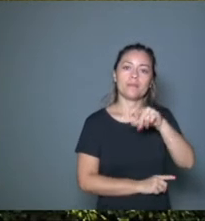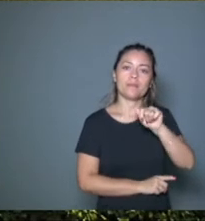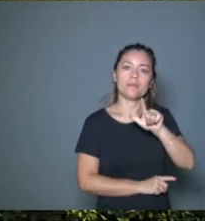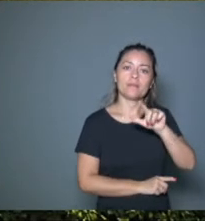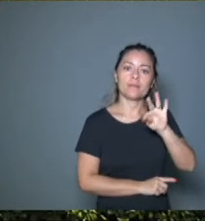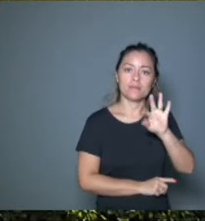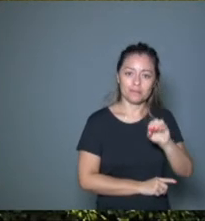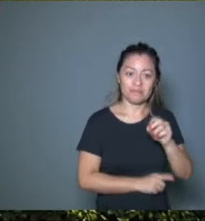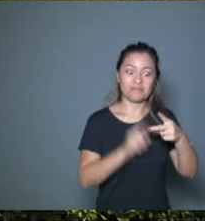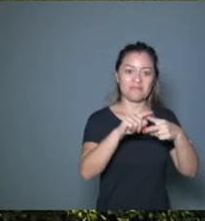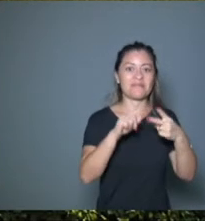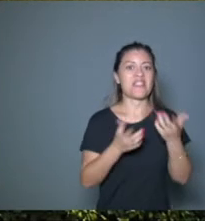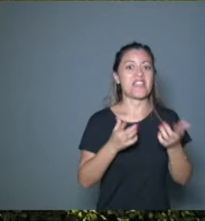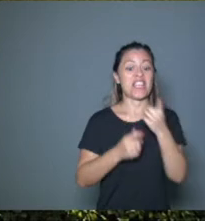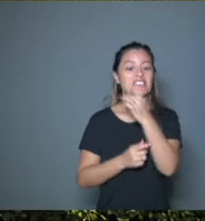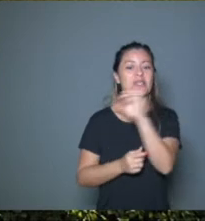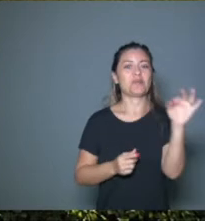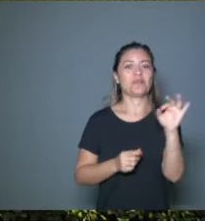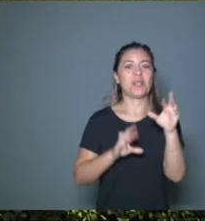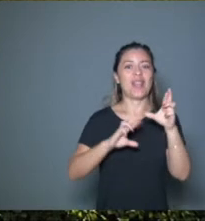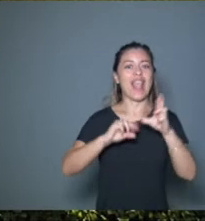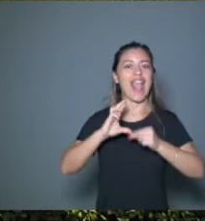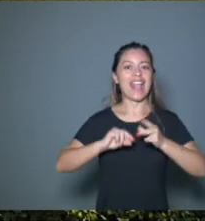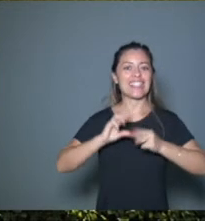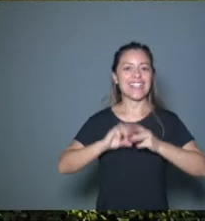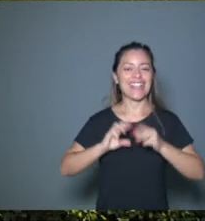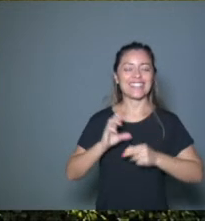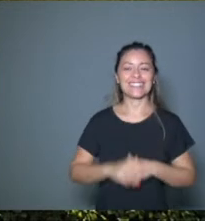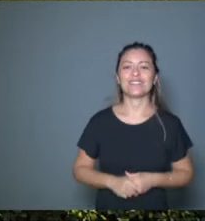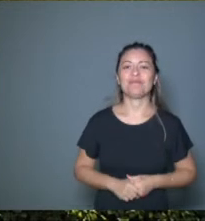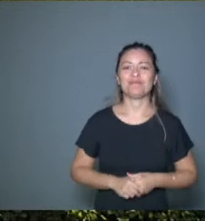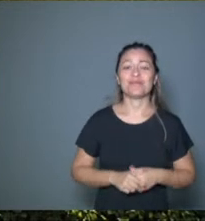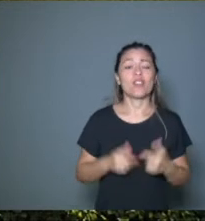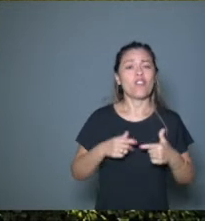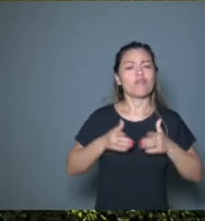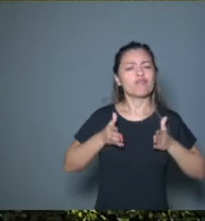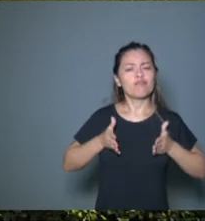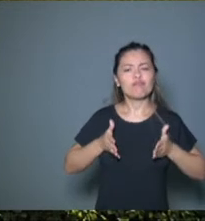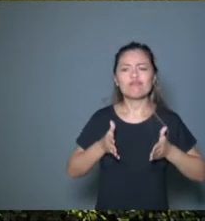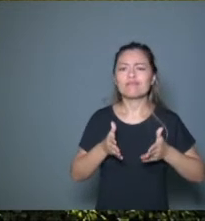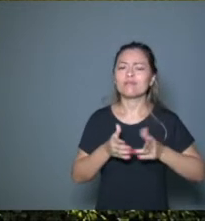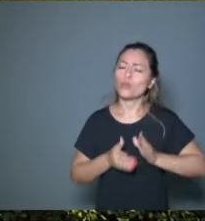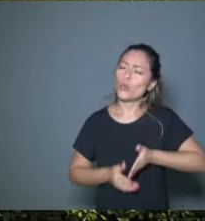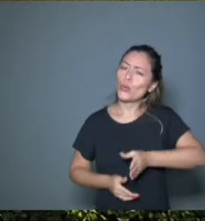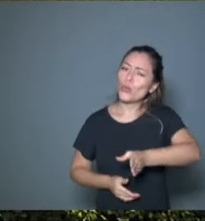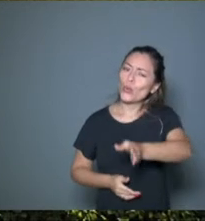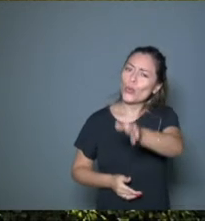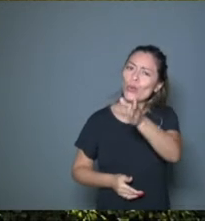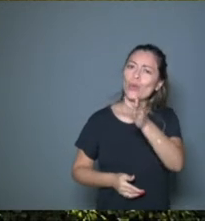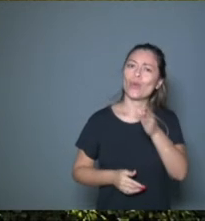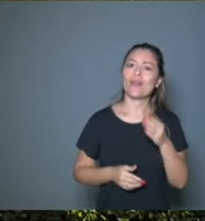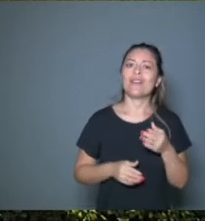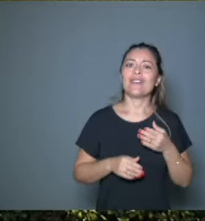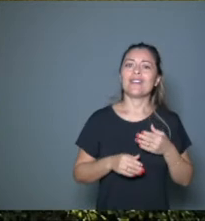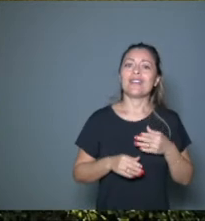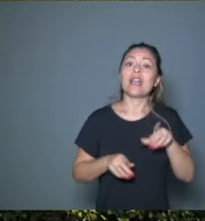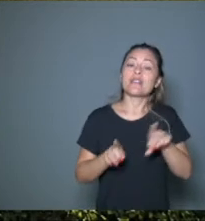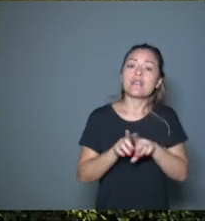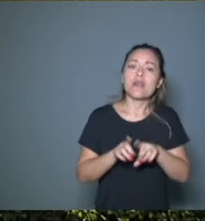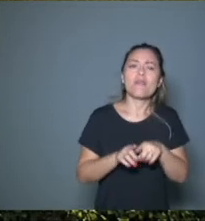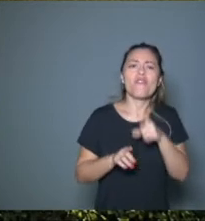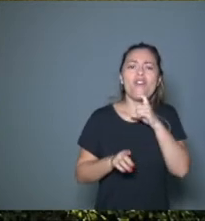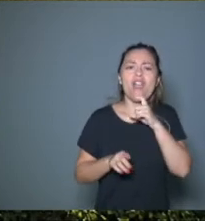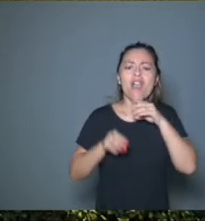regenerativa, nós estamos nesse caminho, estamos com essa agenda, ela faz parte do nosso processo, adubação verde,